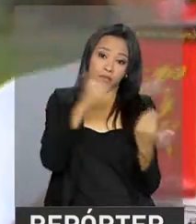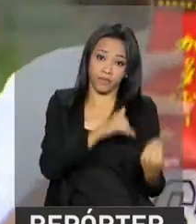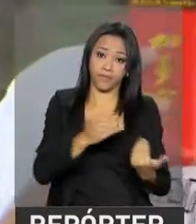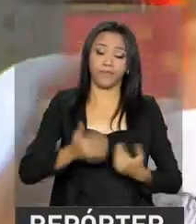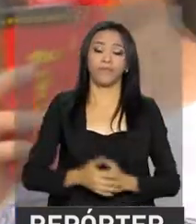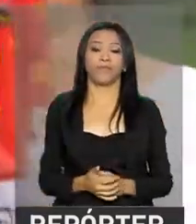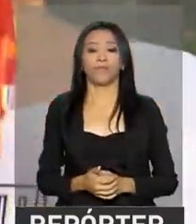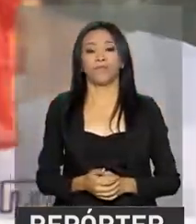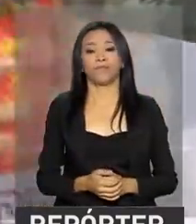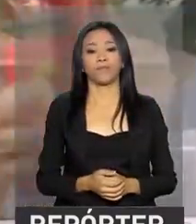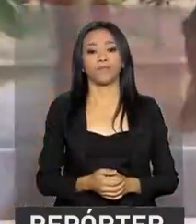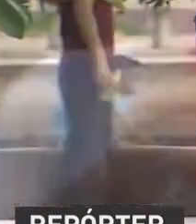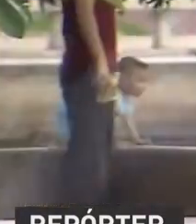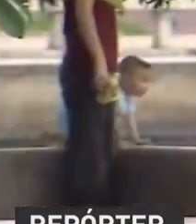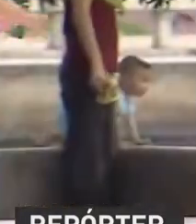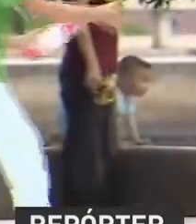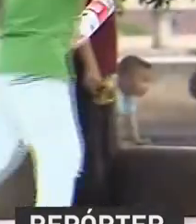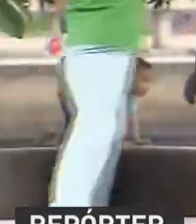chinês.